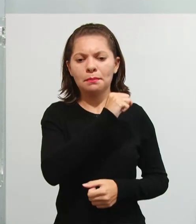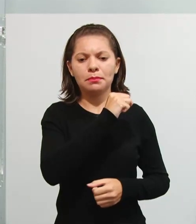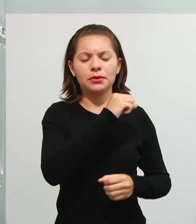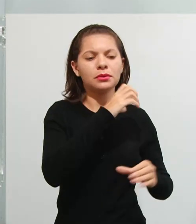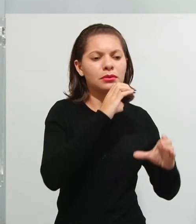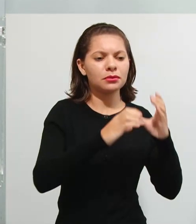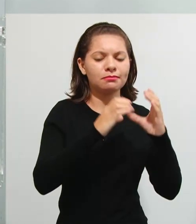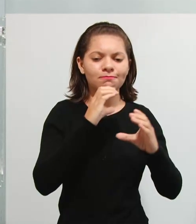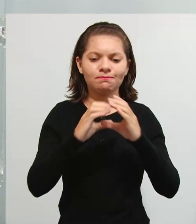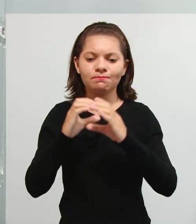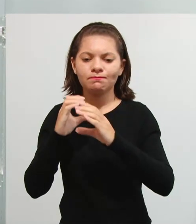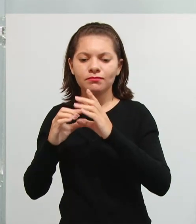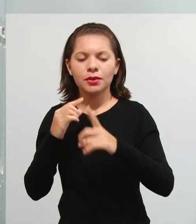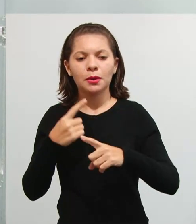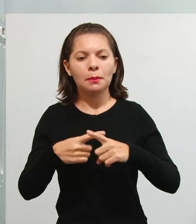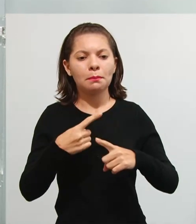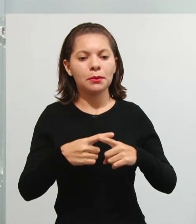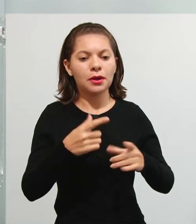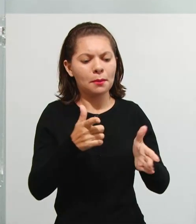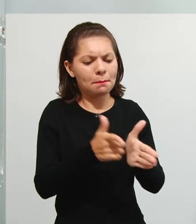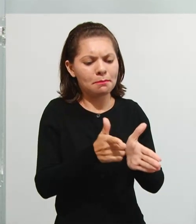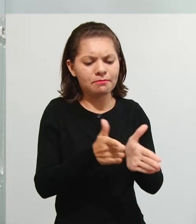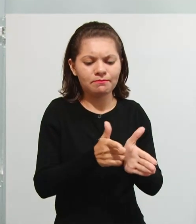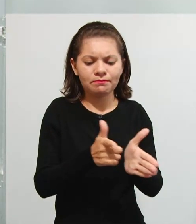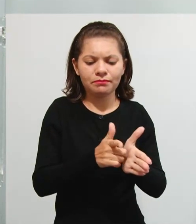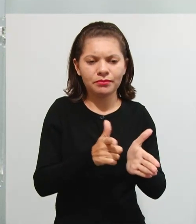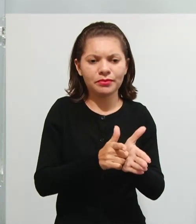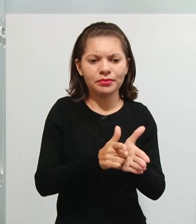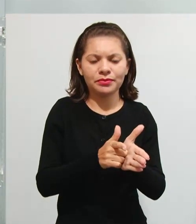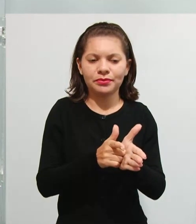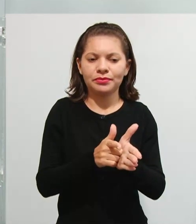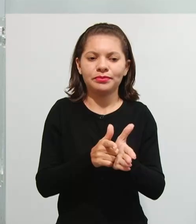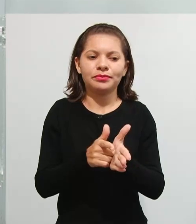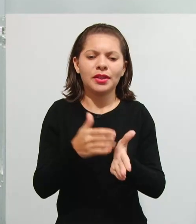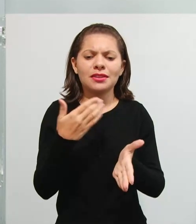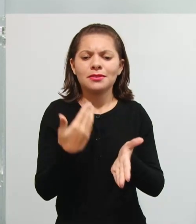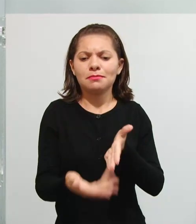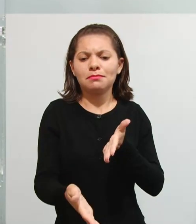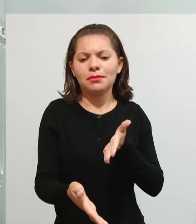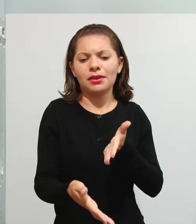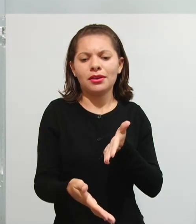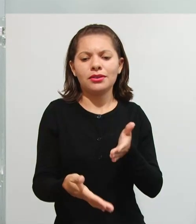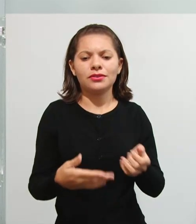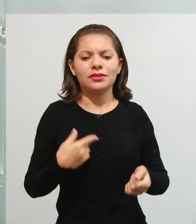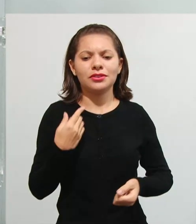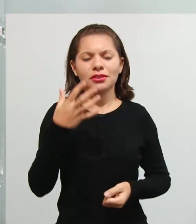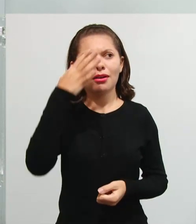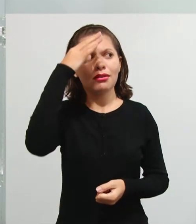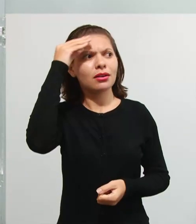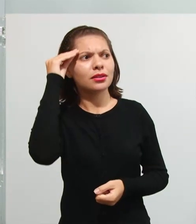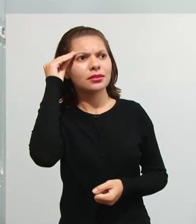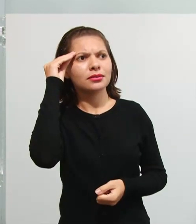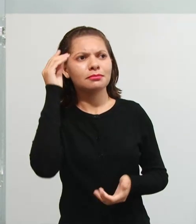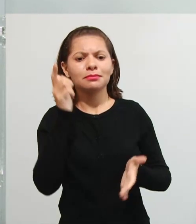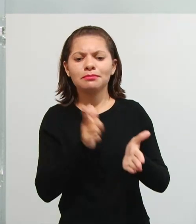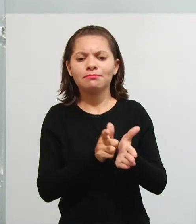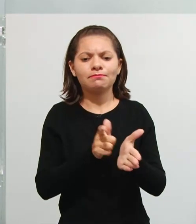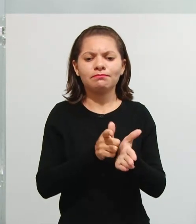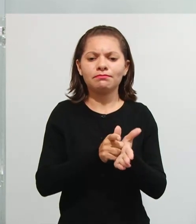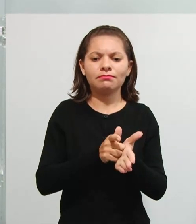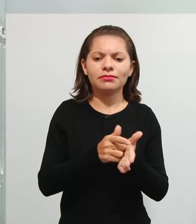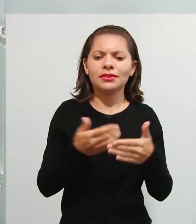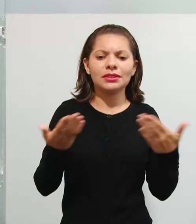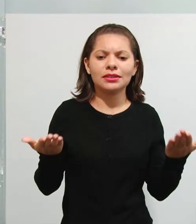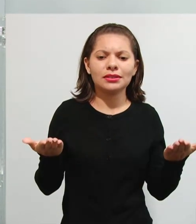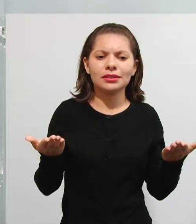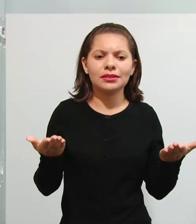comunicação, porque o papel físico, ele se perde, a gente às vezes esquece onde deixou, né? Está na mesa